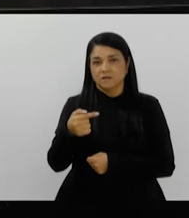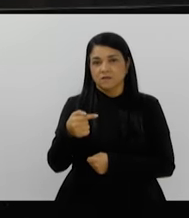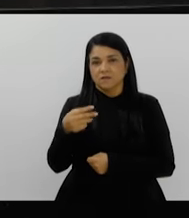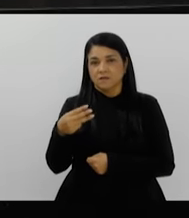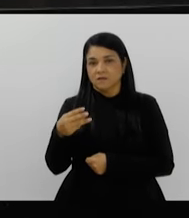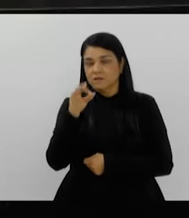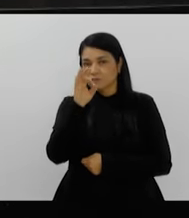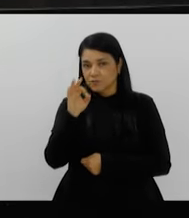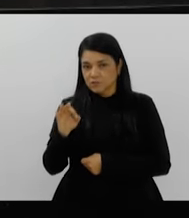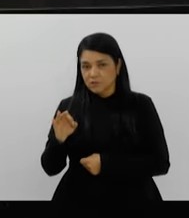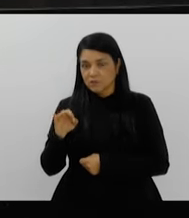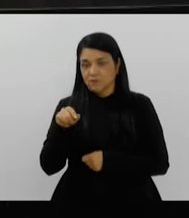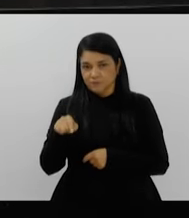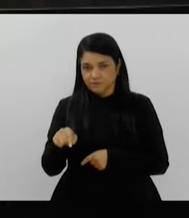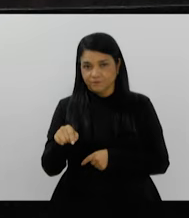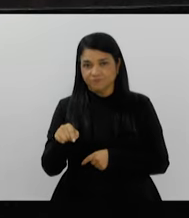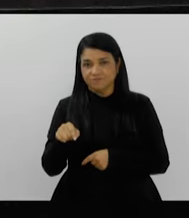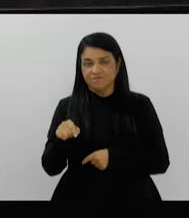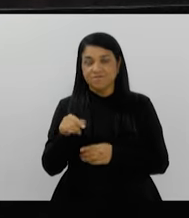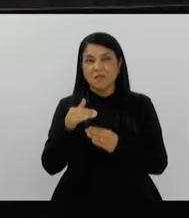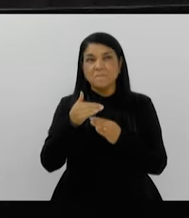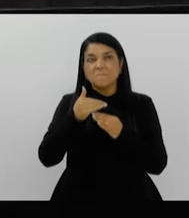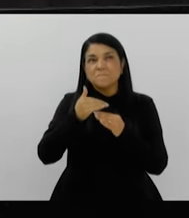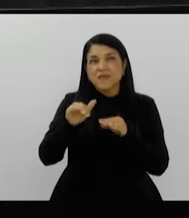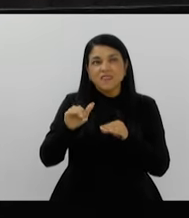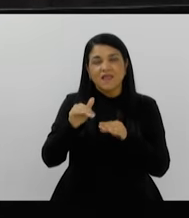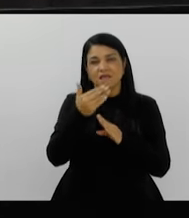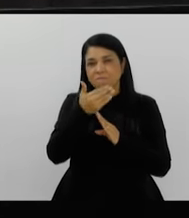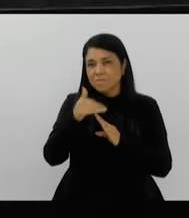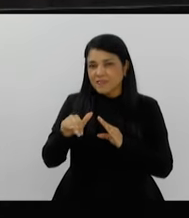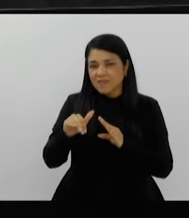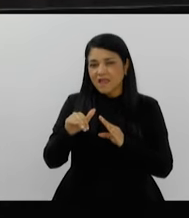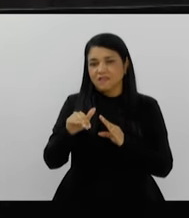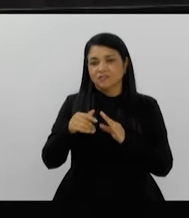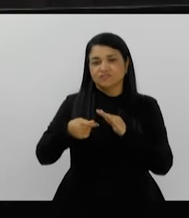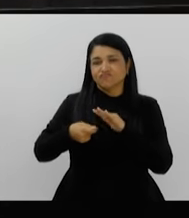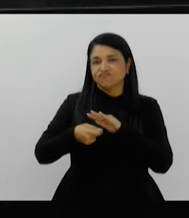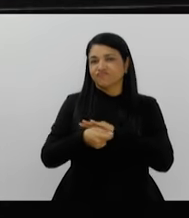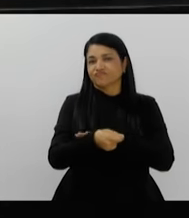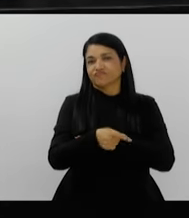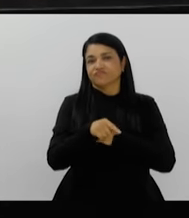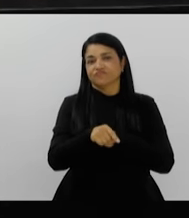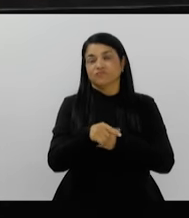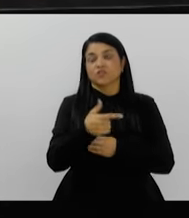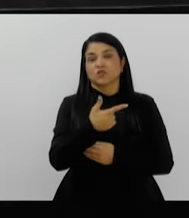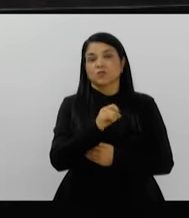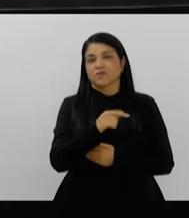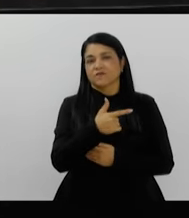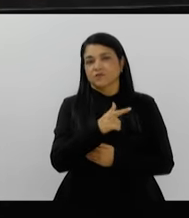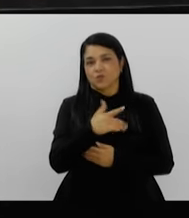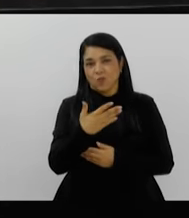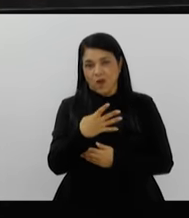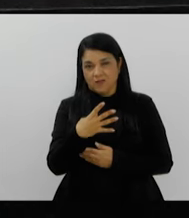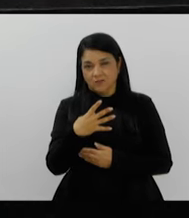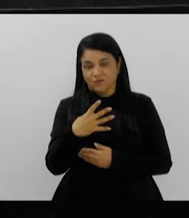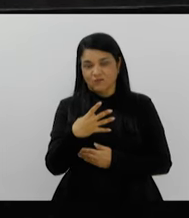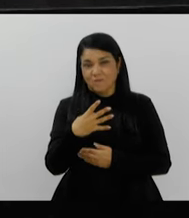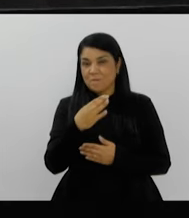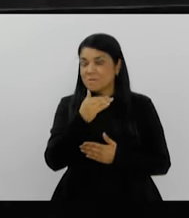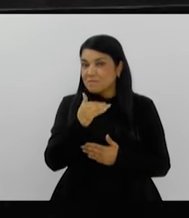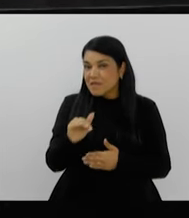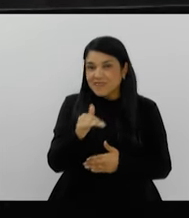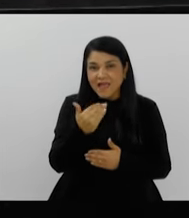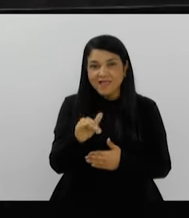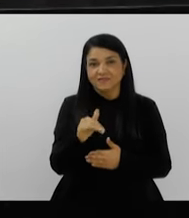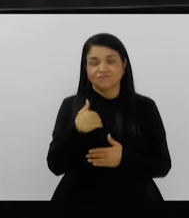40,73%, ou seja, chega a metade daquilo que foi destinado em 2024 e que ainda assim